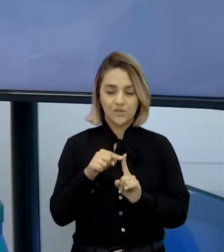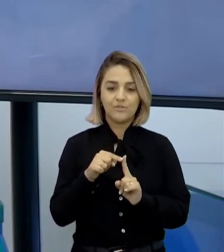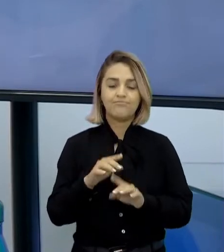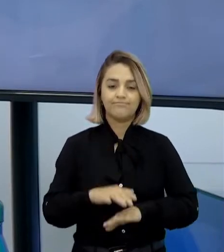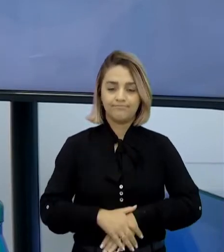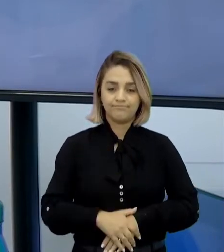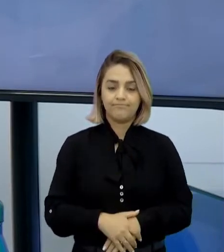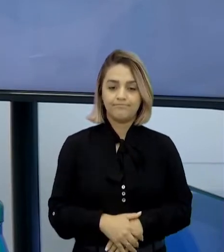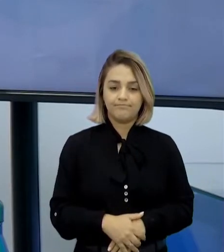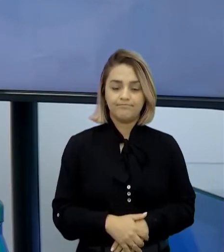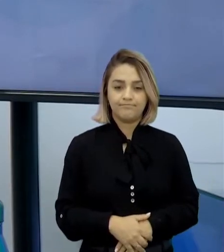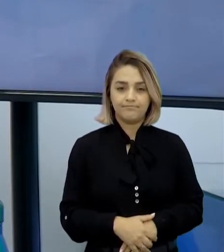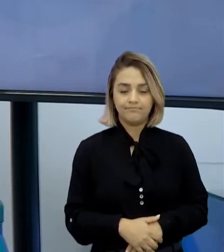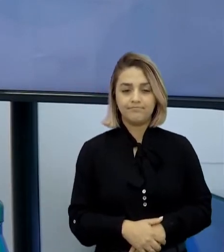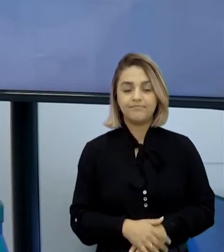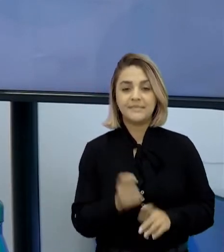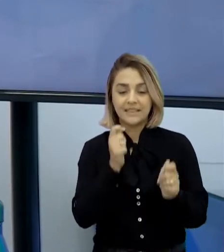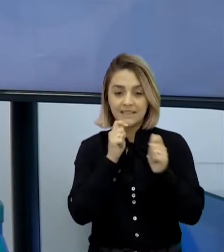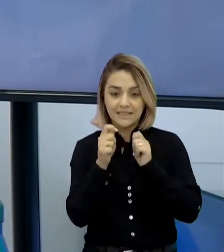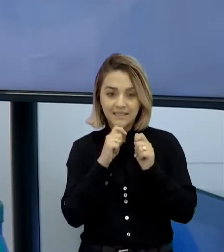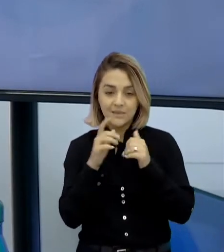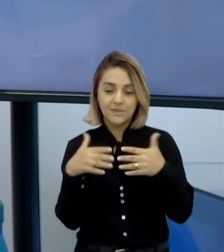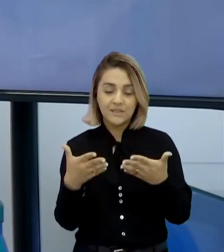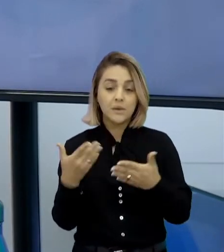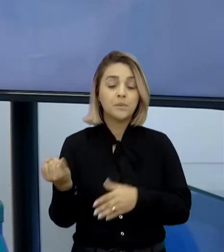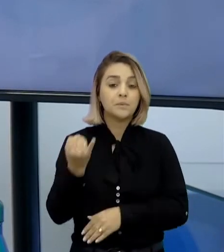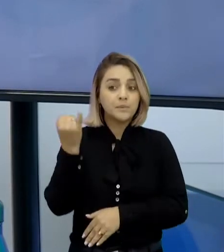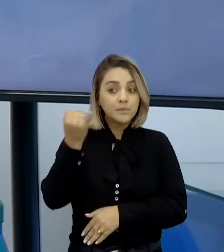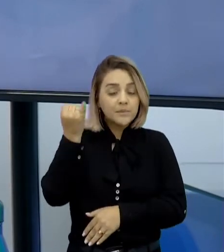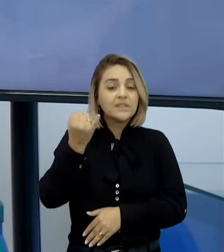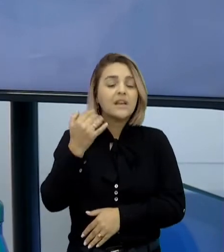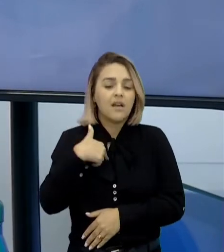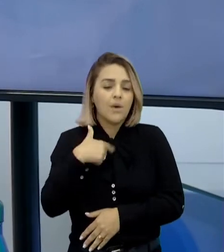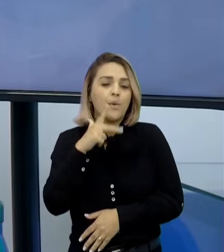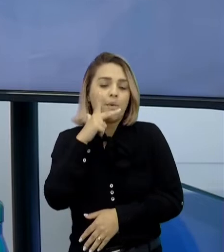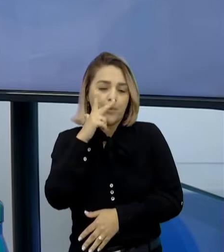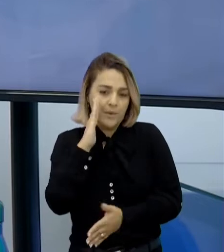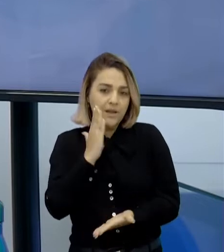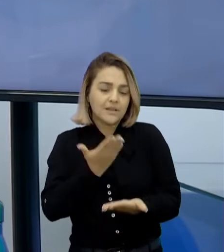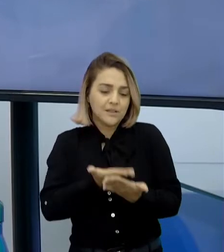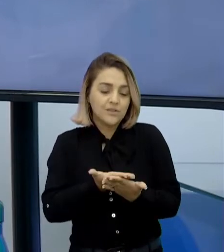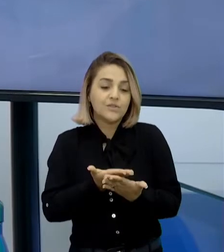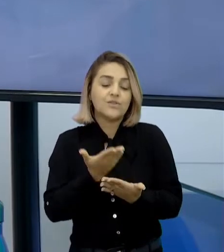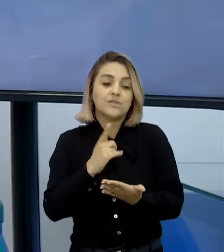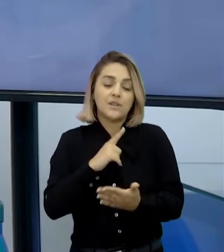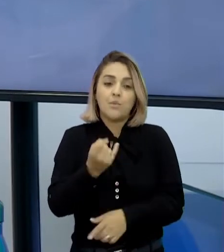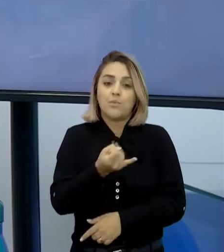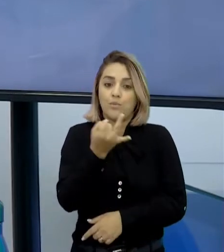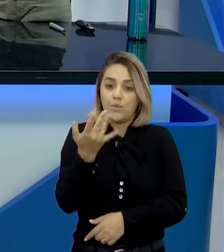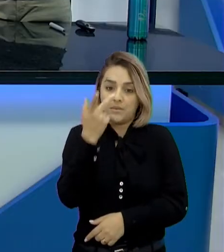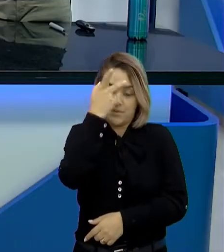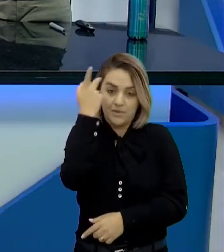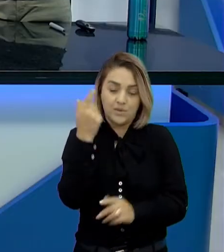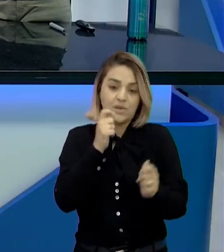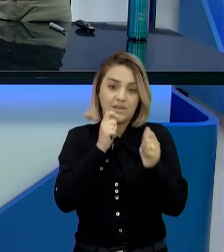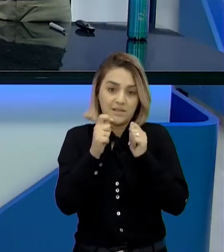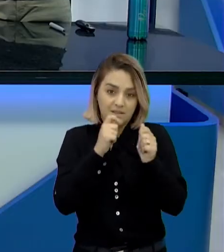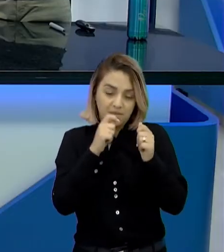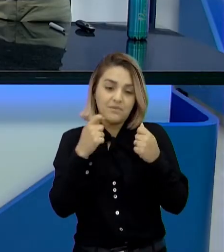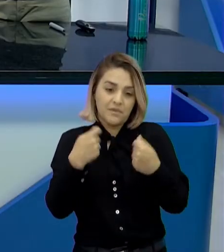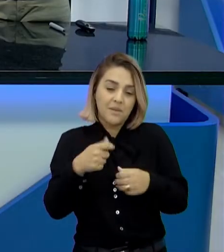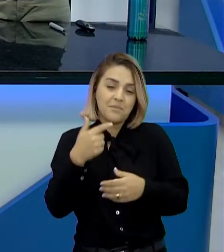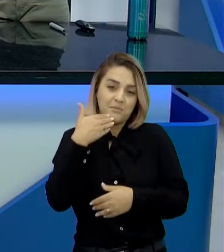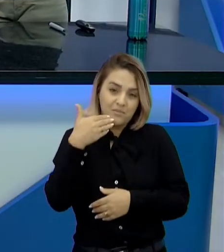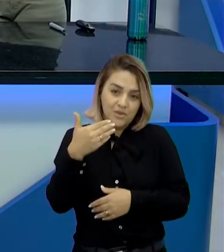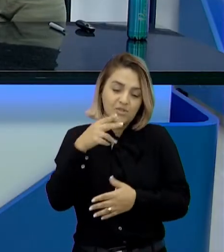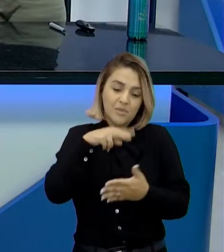da entrevista. Tá? Então, é muito importante isso. Eu acredito que muitos entrevistados devem pedir para ler, né?